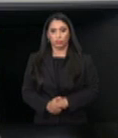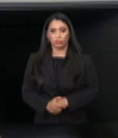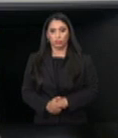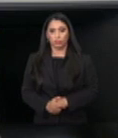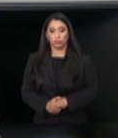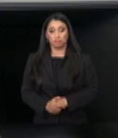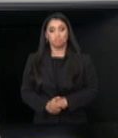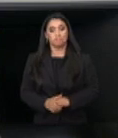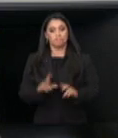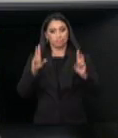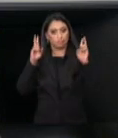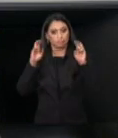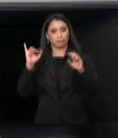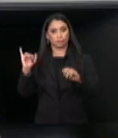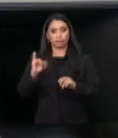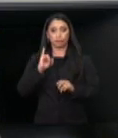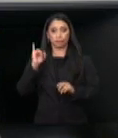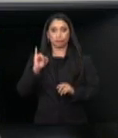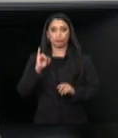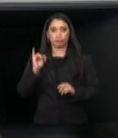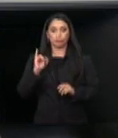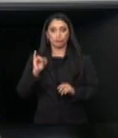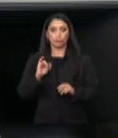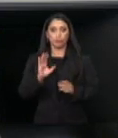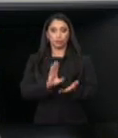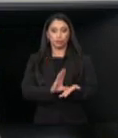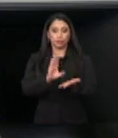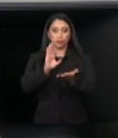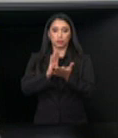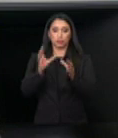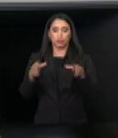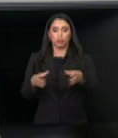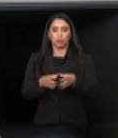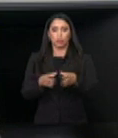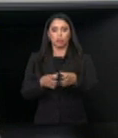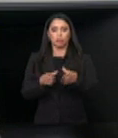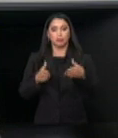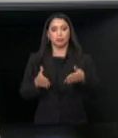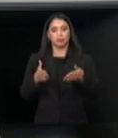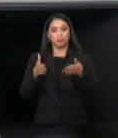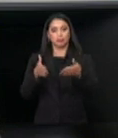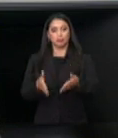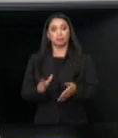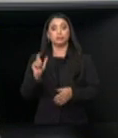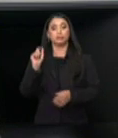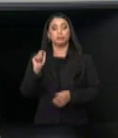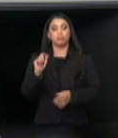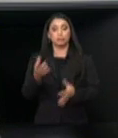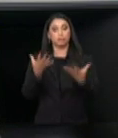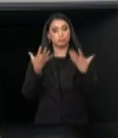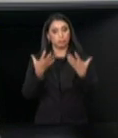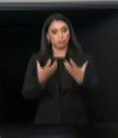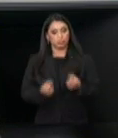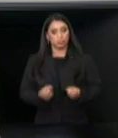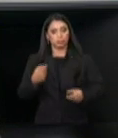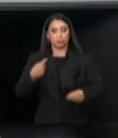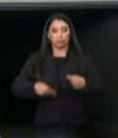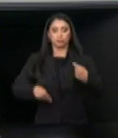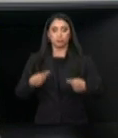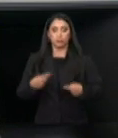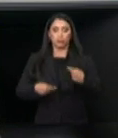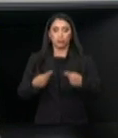que estão importante colocar Talvez nos conselhos nos comitês a participação é de quem vai receber realmente a política